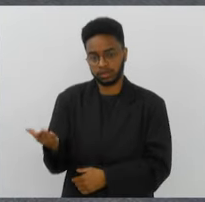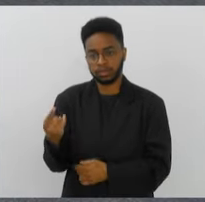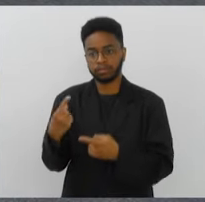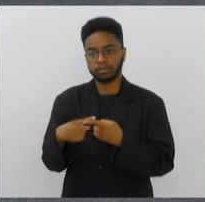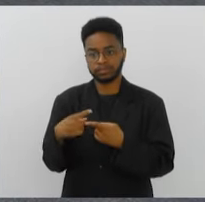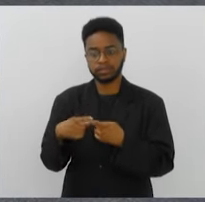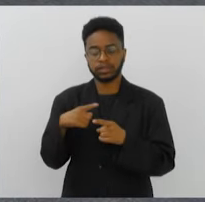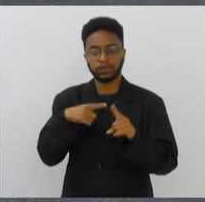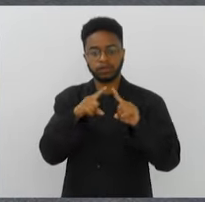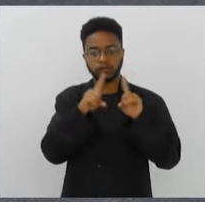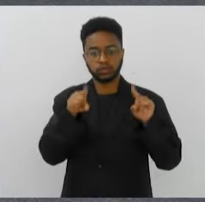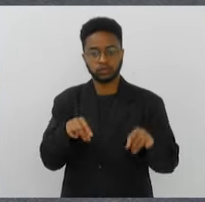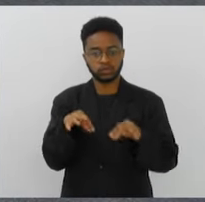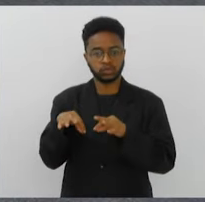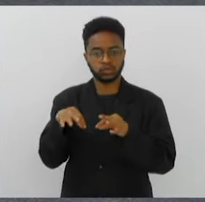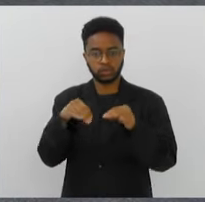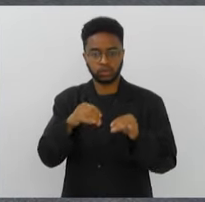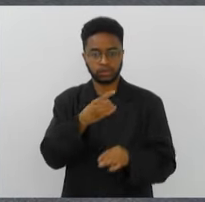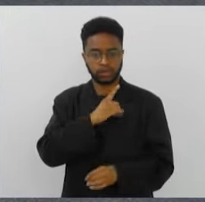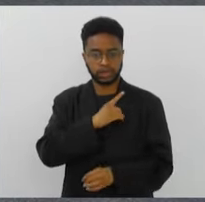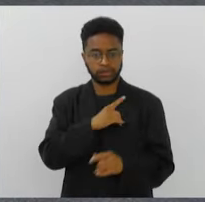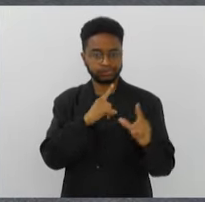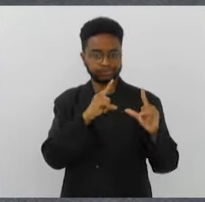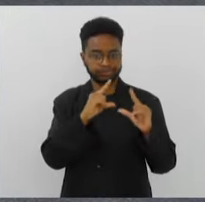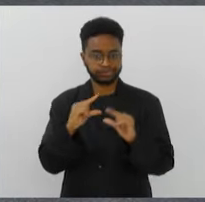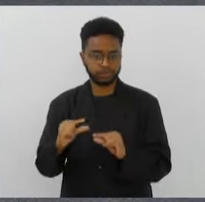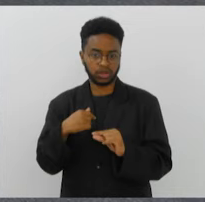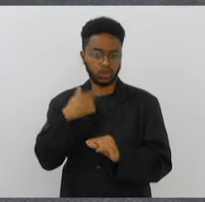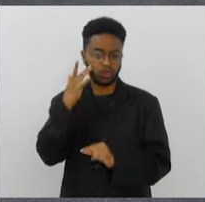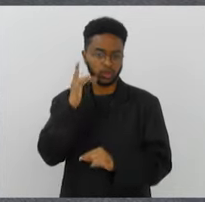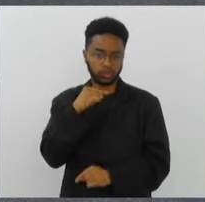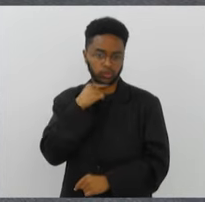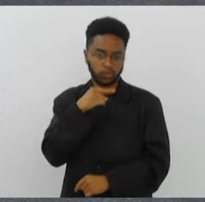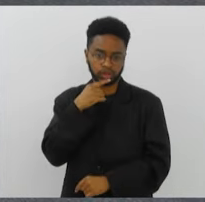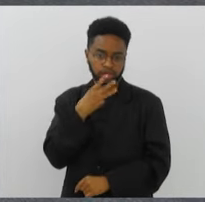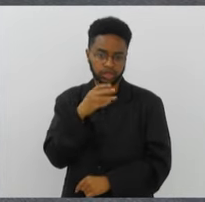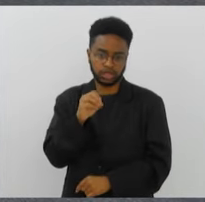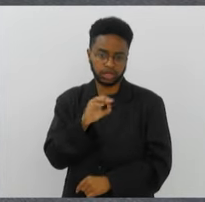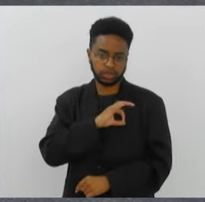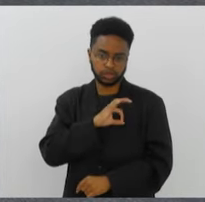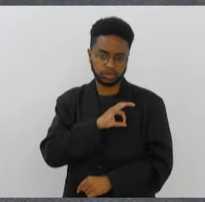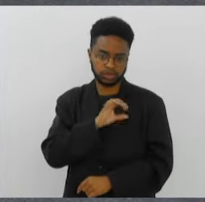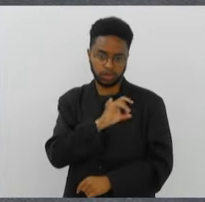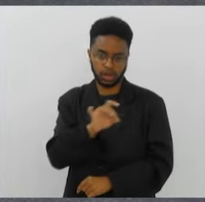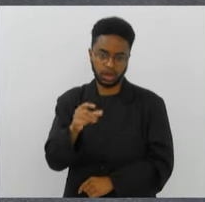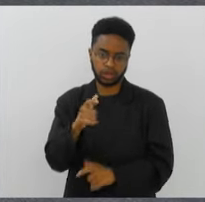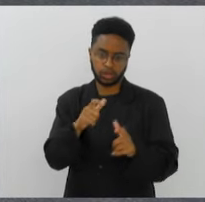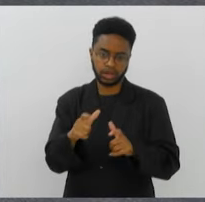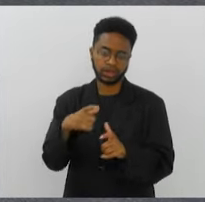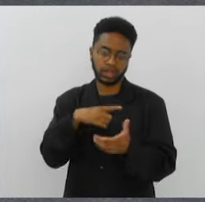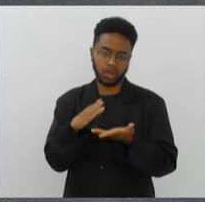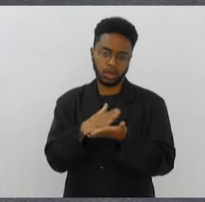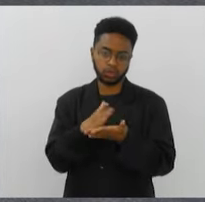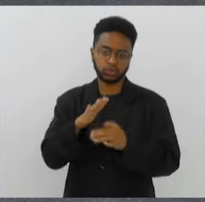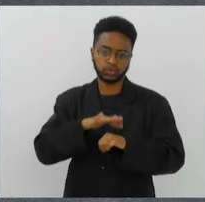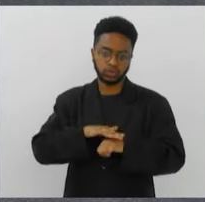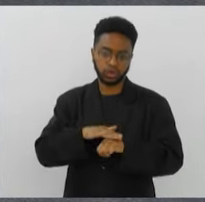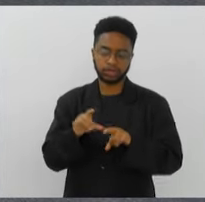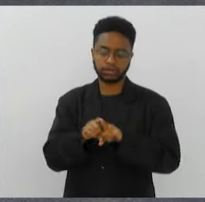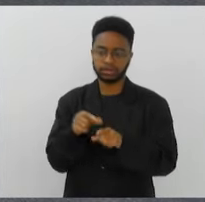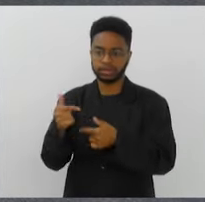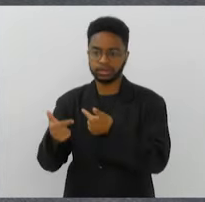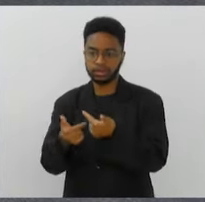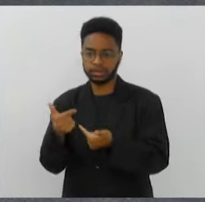as delegacias estarem baixíssimos, eu acho que não chega a 30 policiais, tiros que estão enfermo, em escala, não